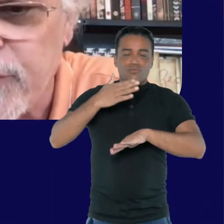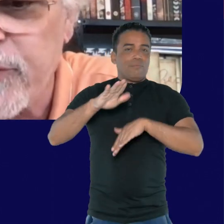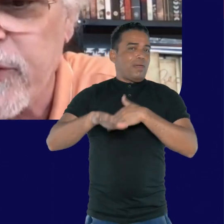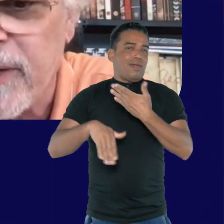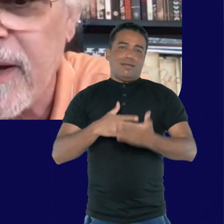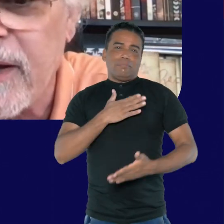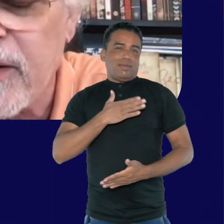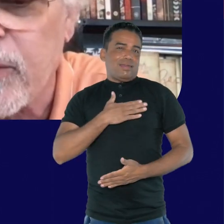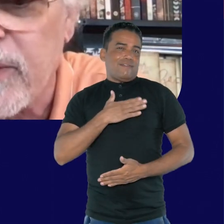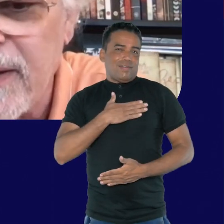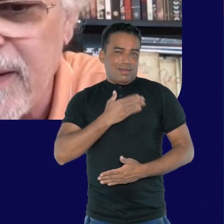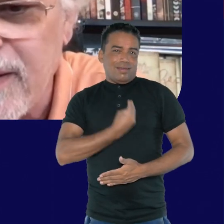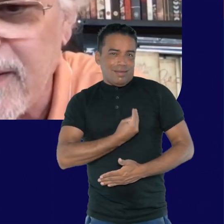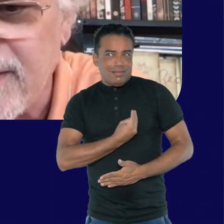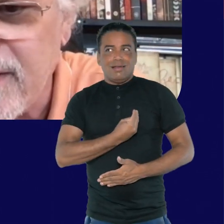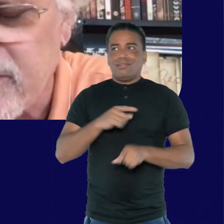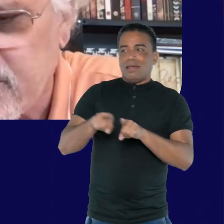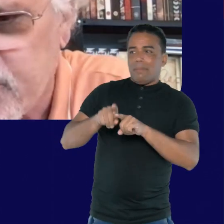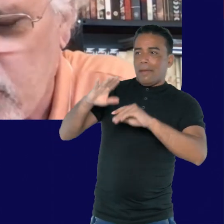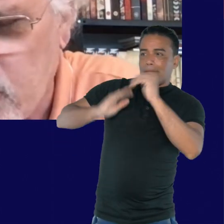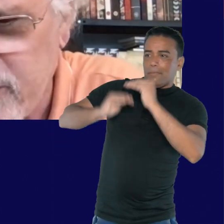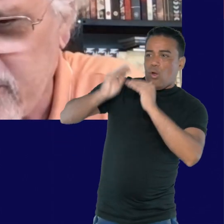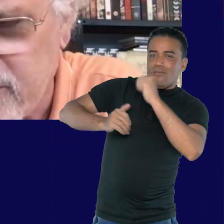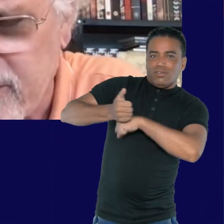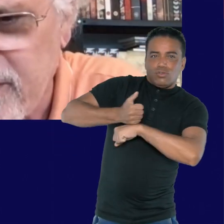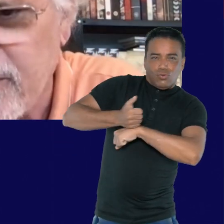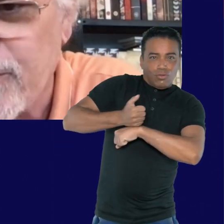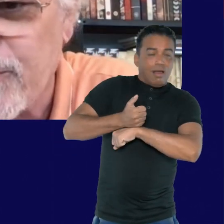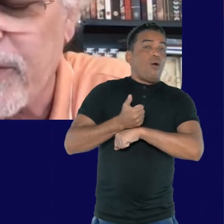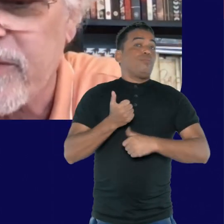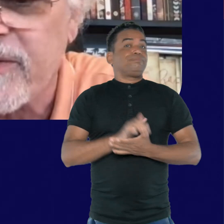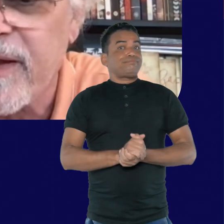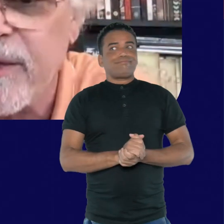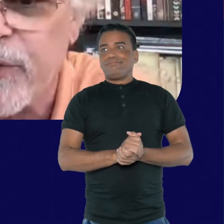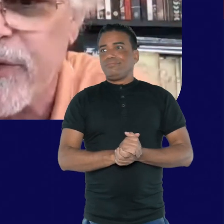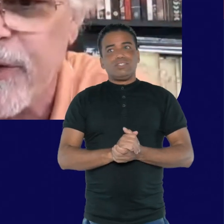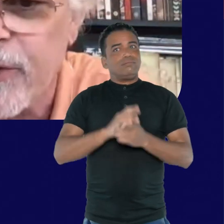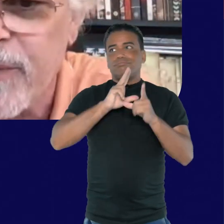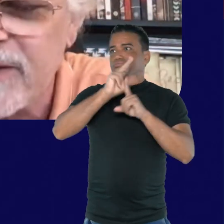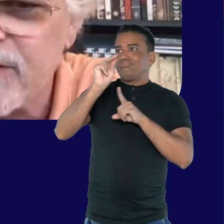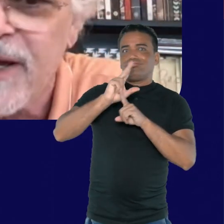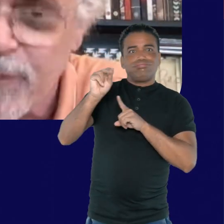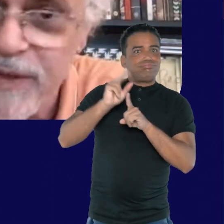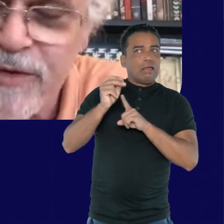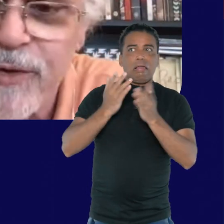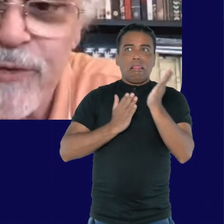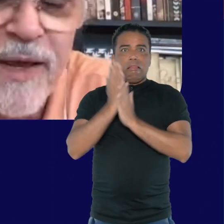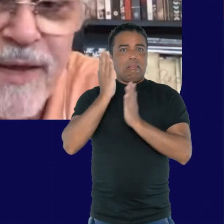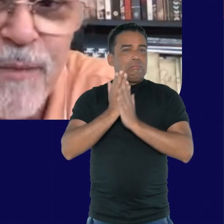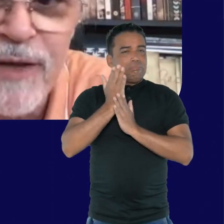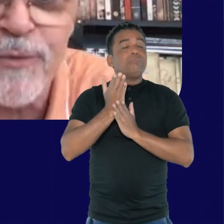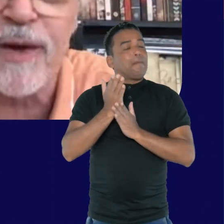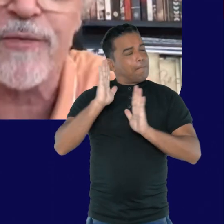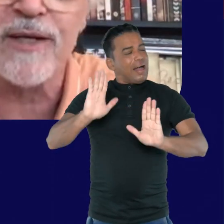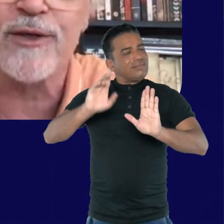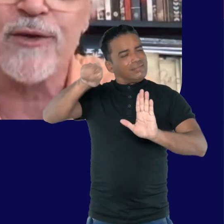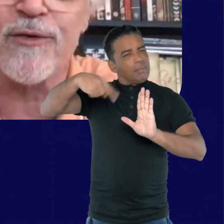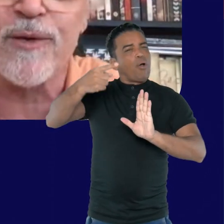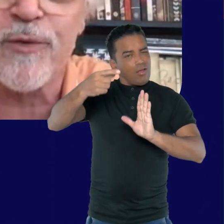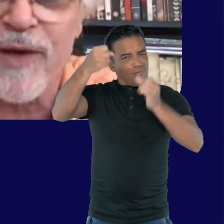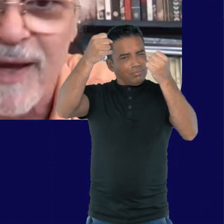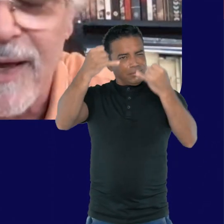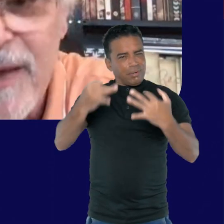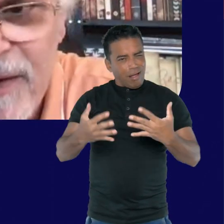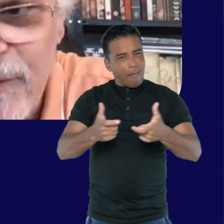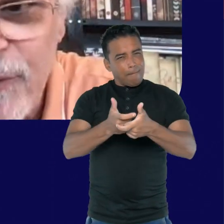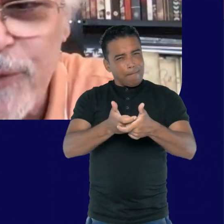vida profissional, das coisas que eu conquistei posteriormente, mas isso eu sei que é mais para frente que nós